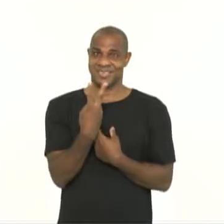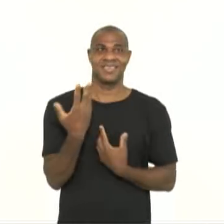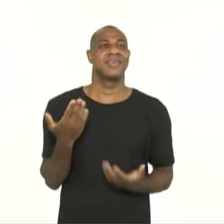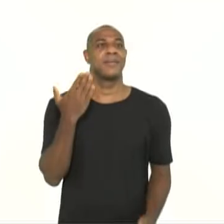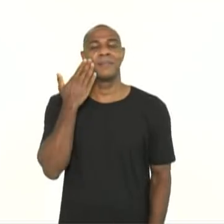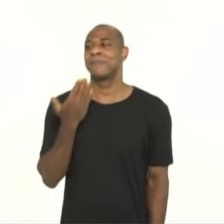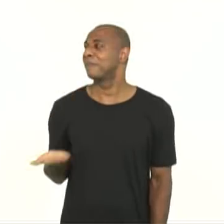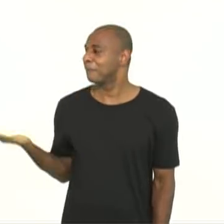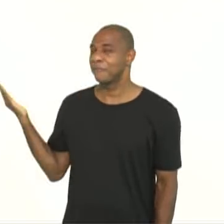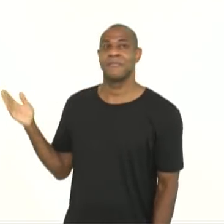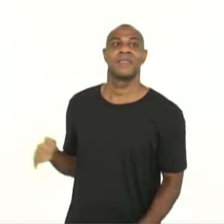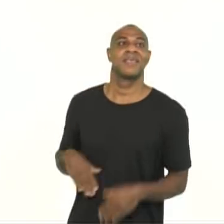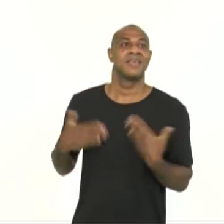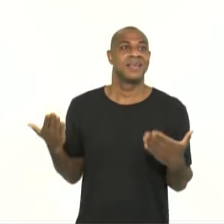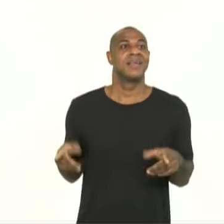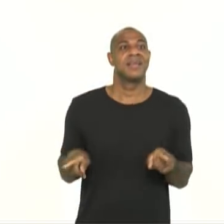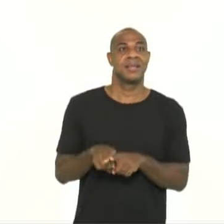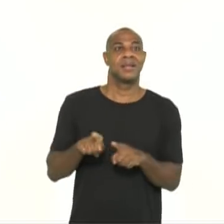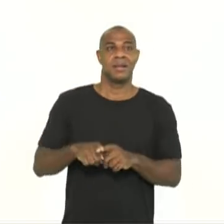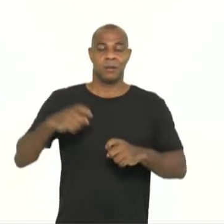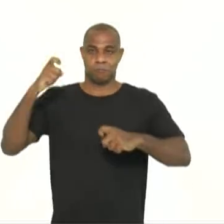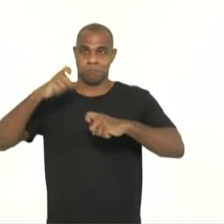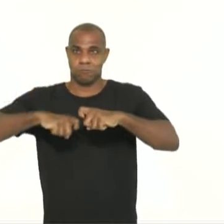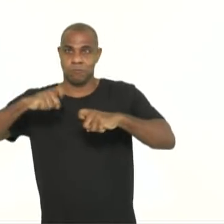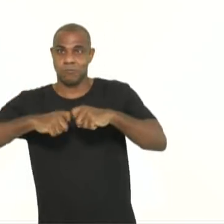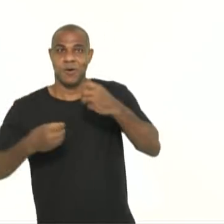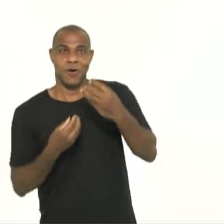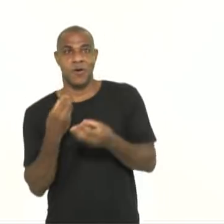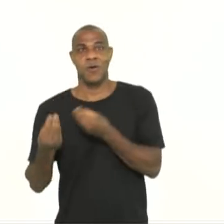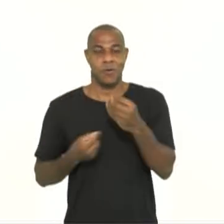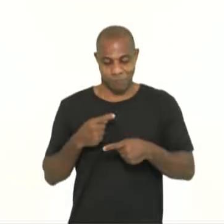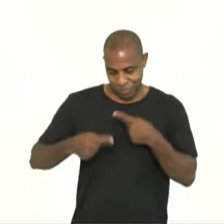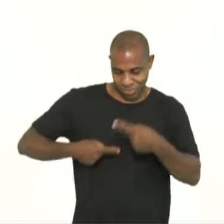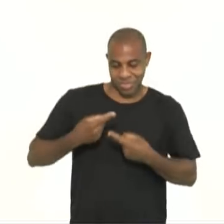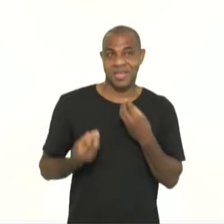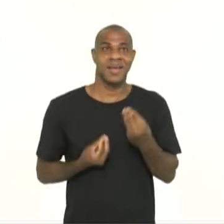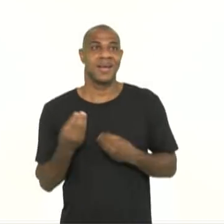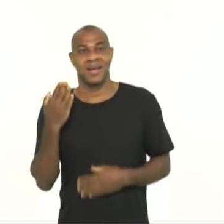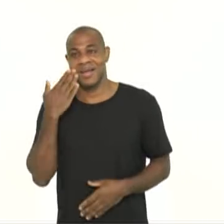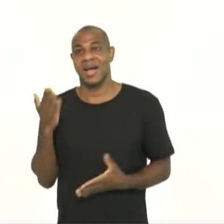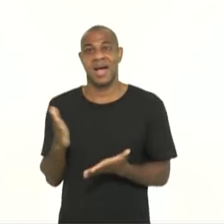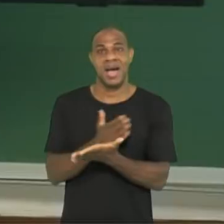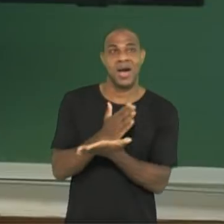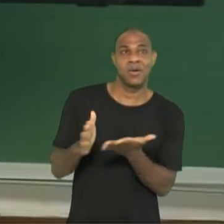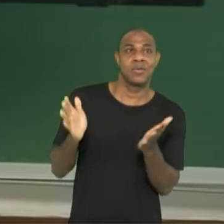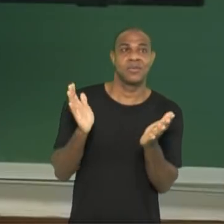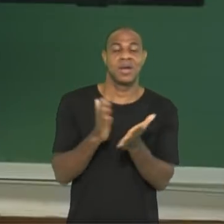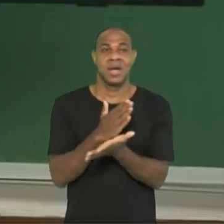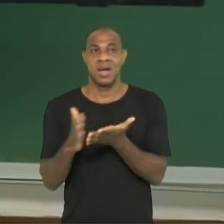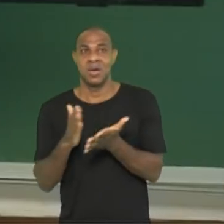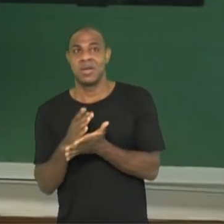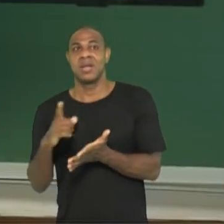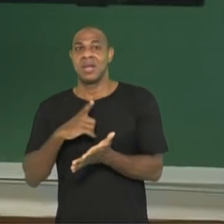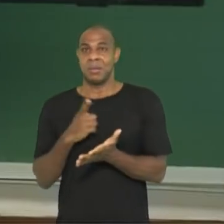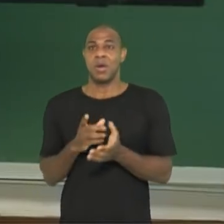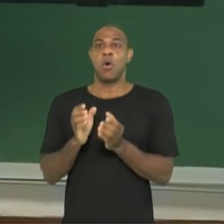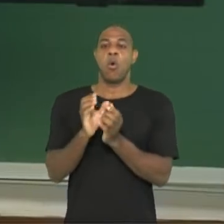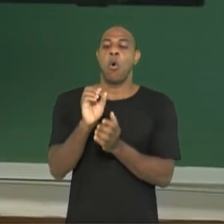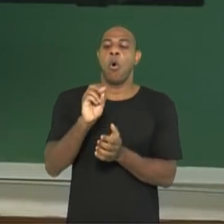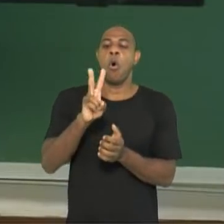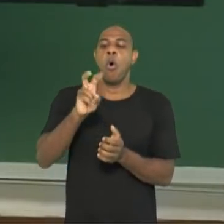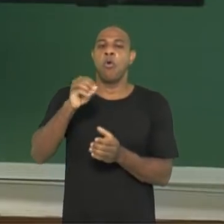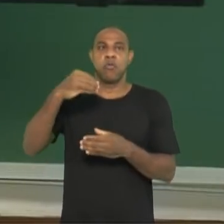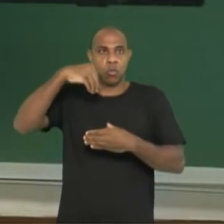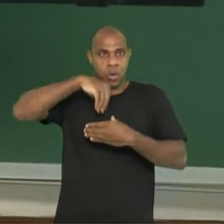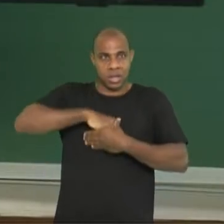Além disso, quando a gente fala de reprodução dos crustáceos, algumas espécies podem guardar os ovos dentro do corpo deles. Então,